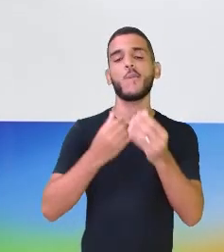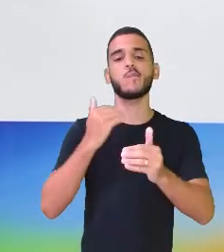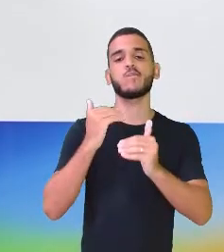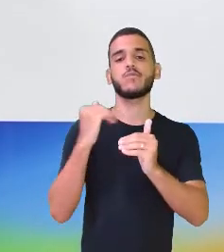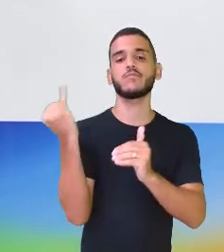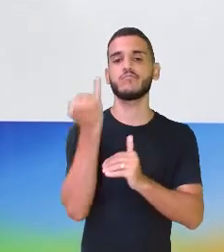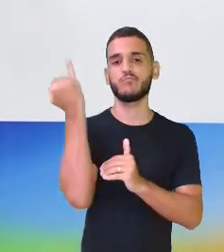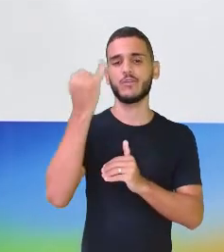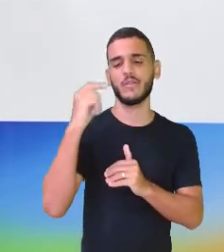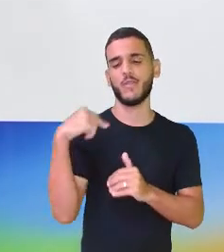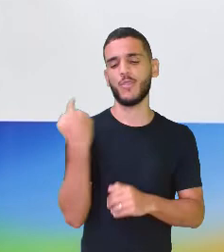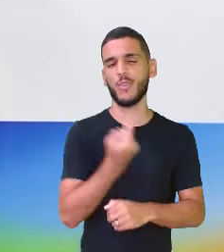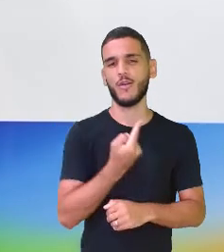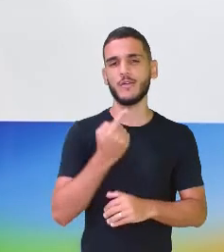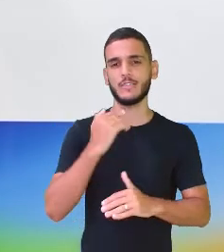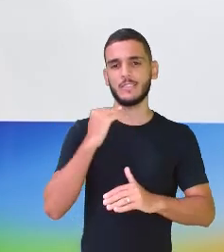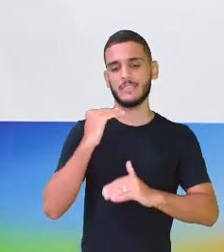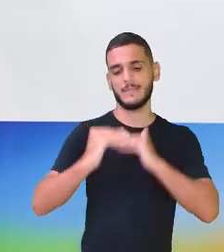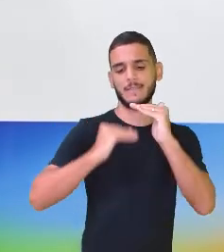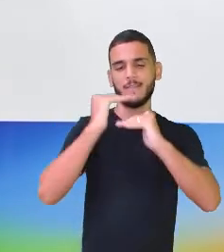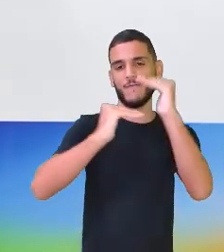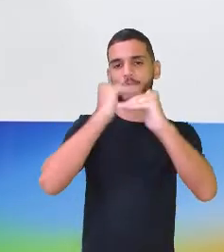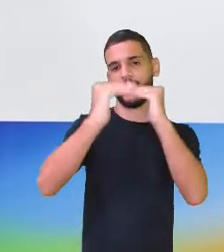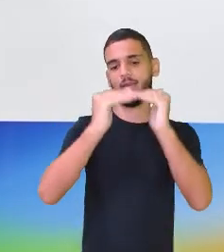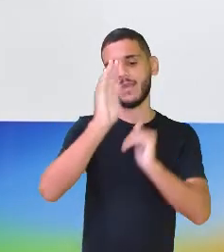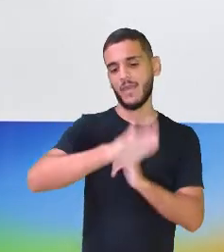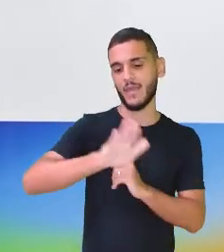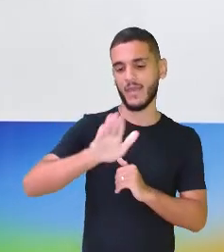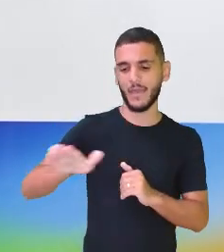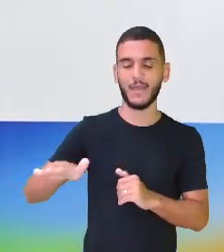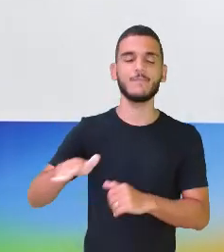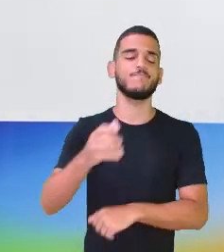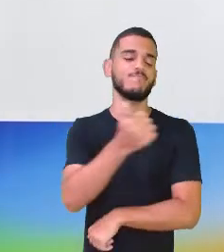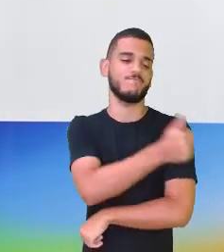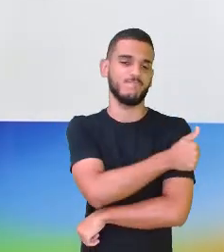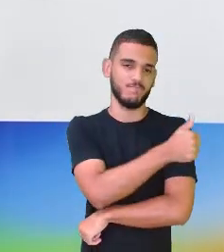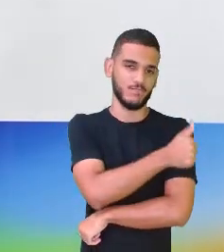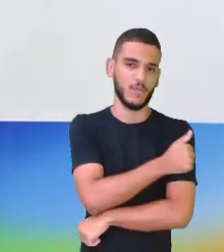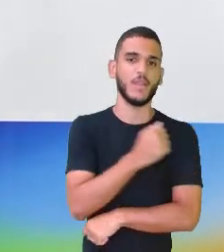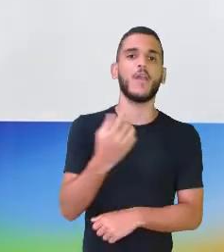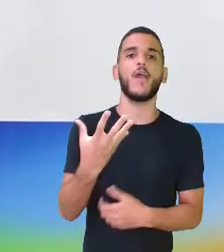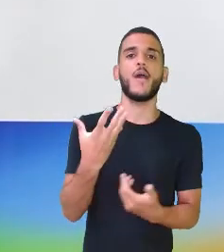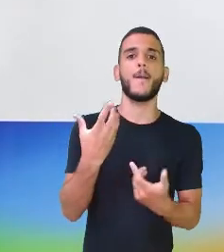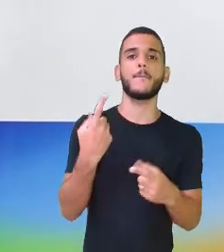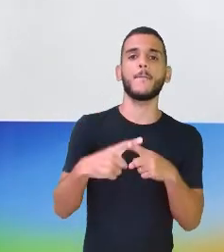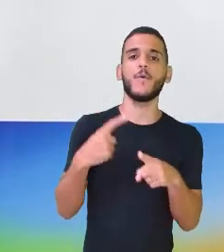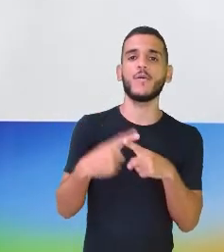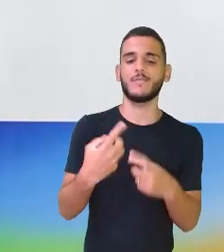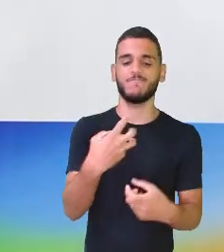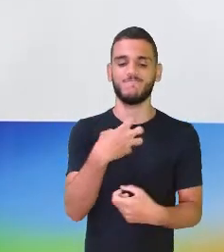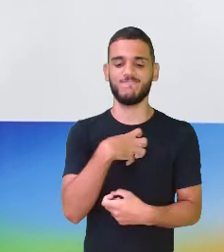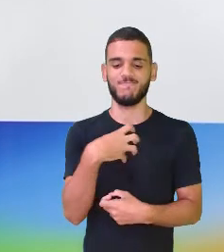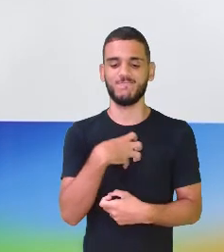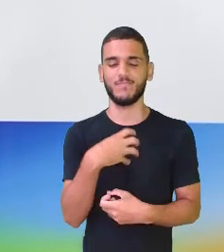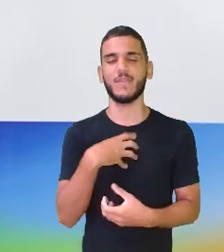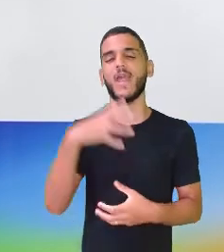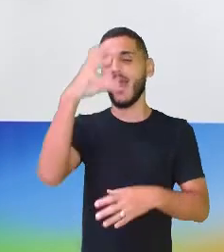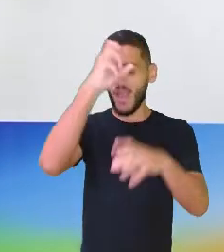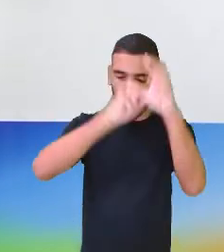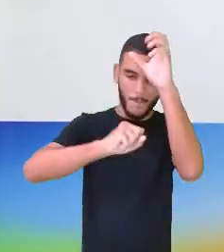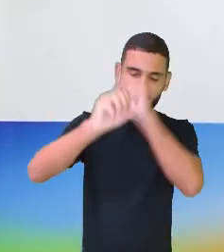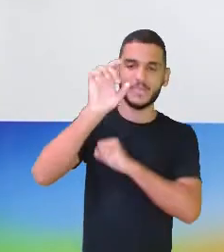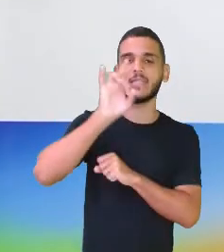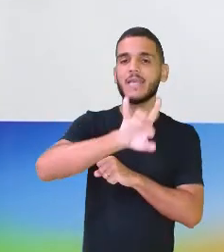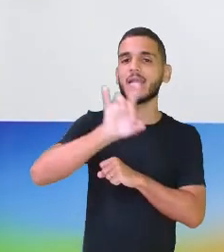estudante a habilidade da escuta. Né? A escuta é uma habilidade importante para que o processo de aprendizagem